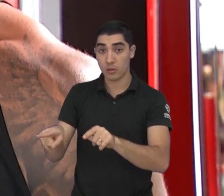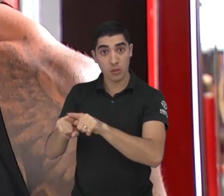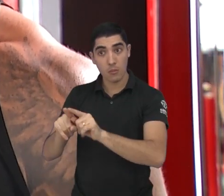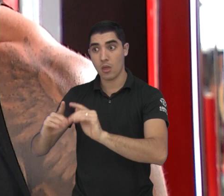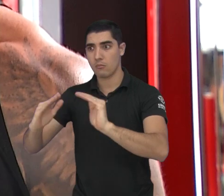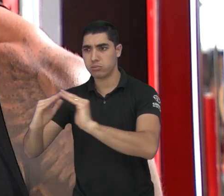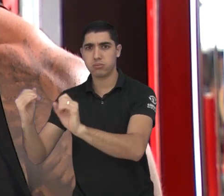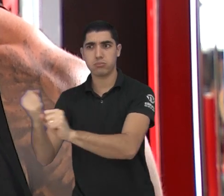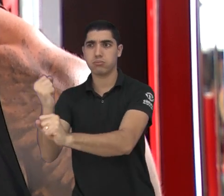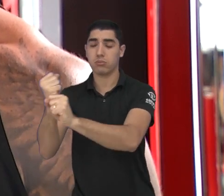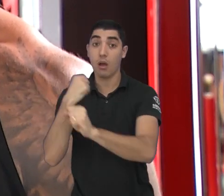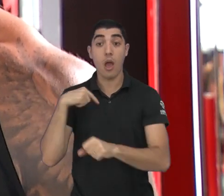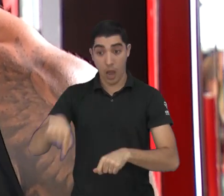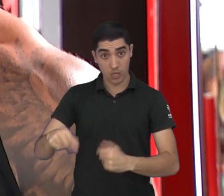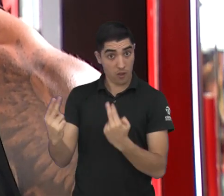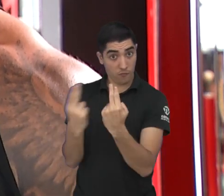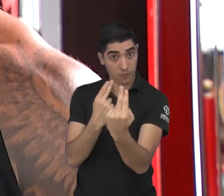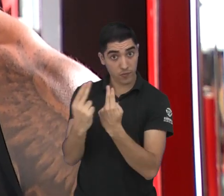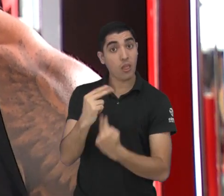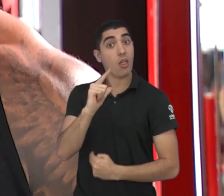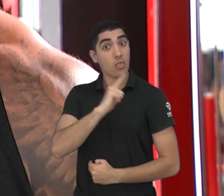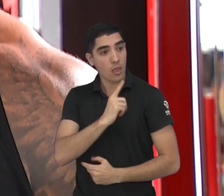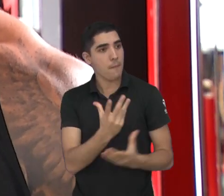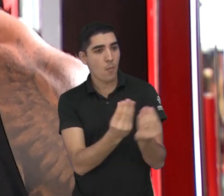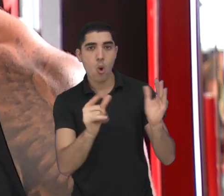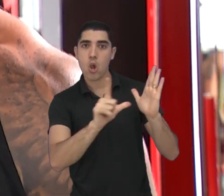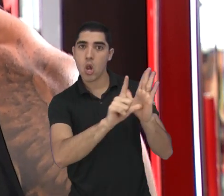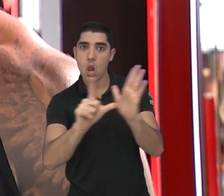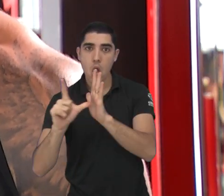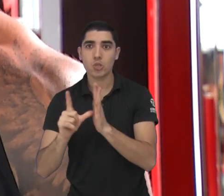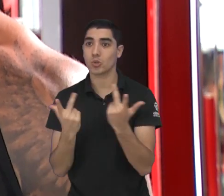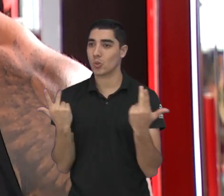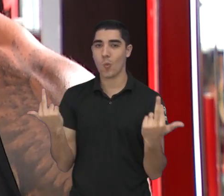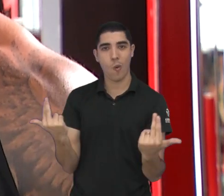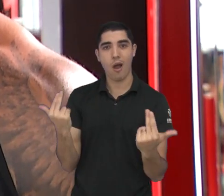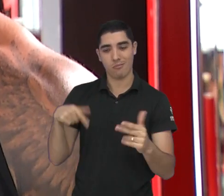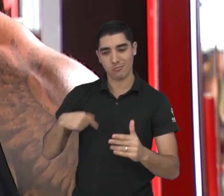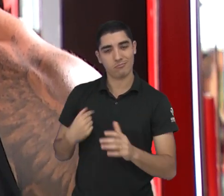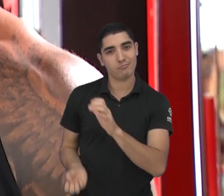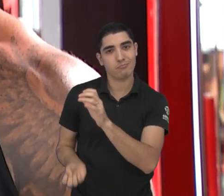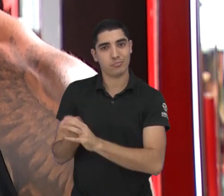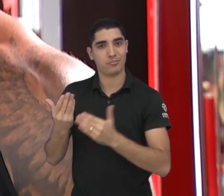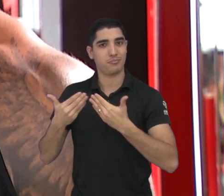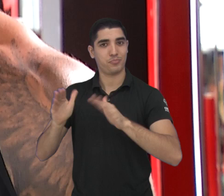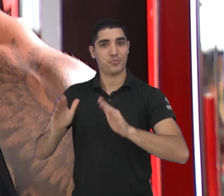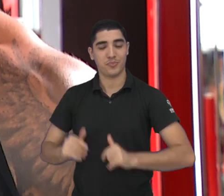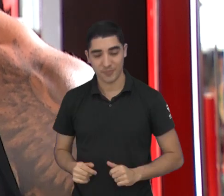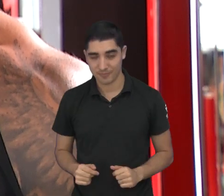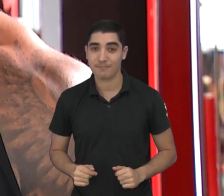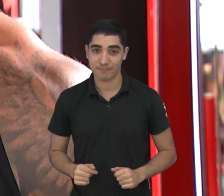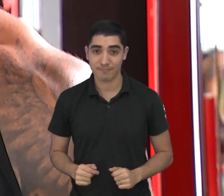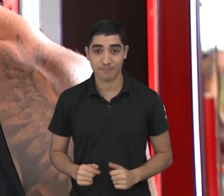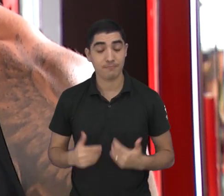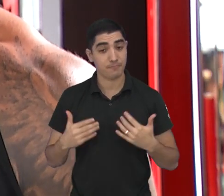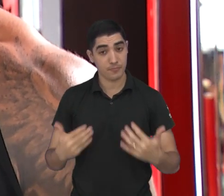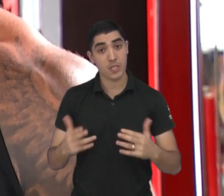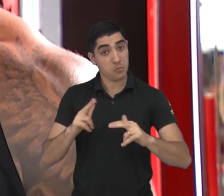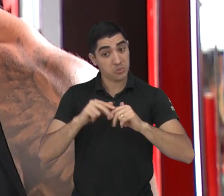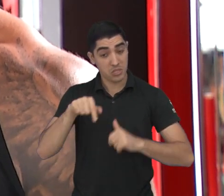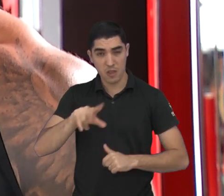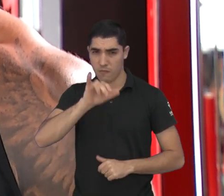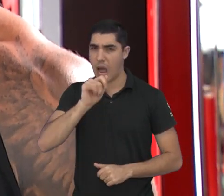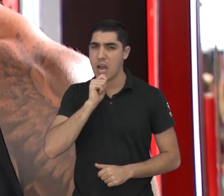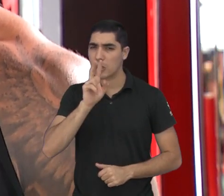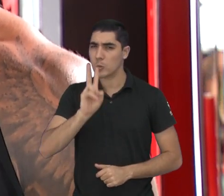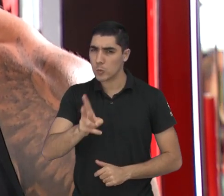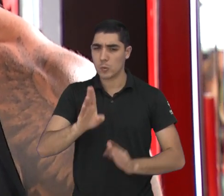param, Assim, na avenida também tem bastante comércio que está se iniciando aqui junto com a gente. Então, realmente é uma área,